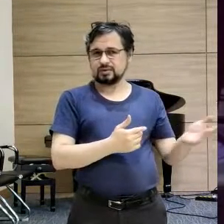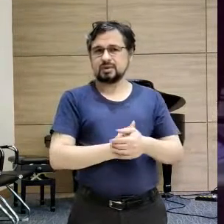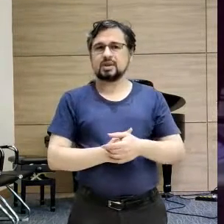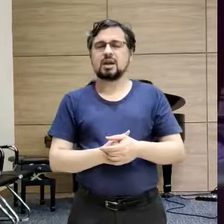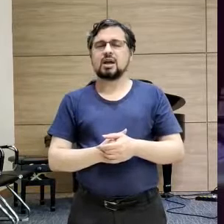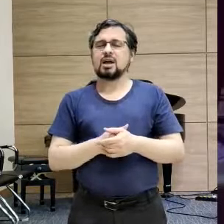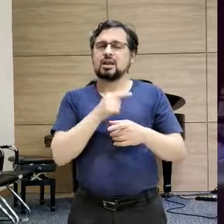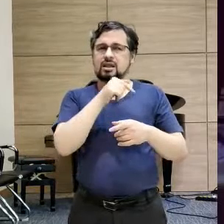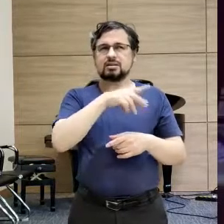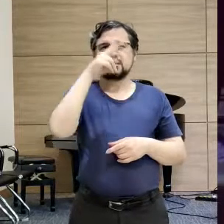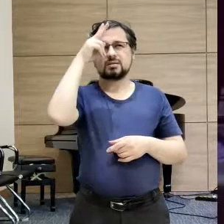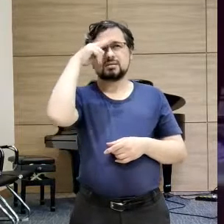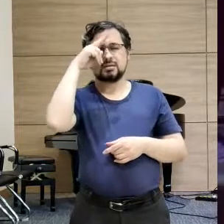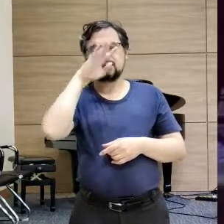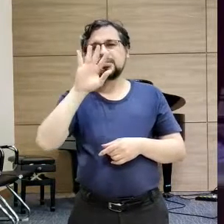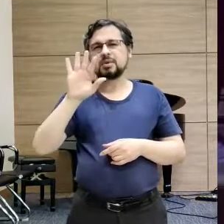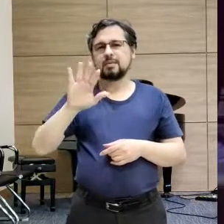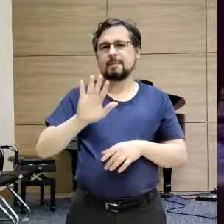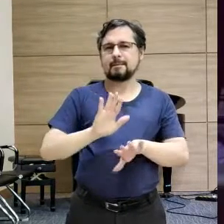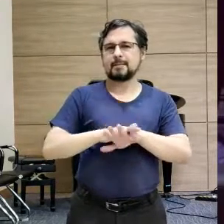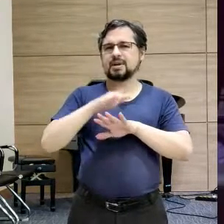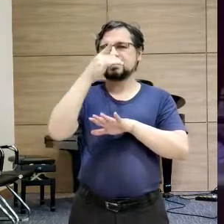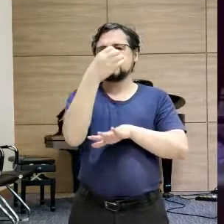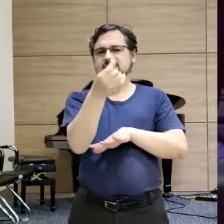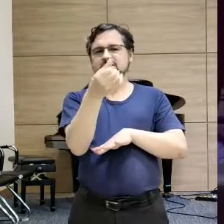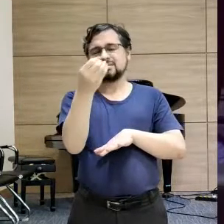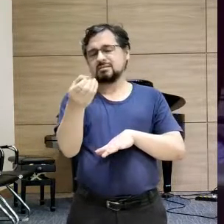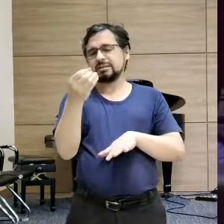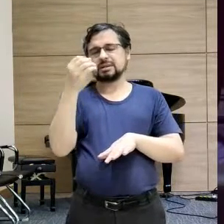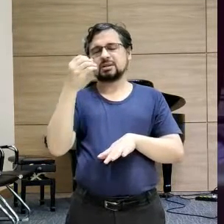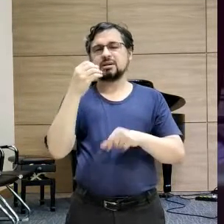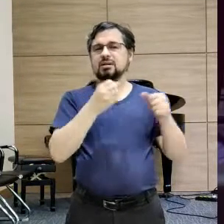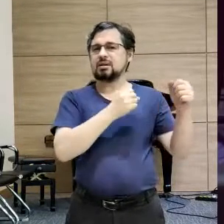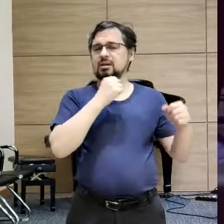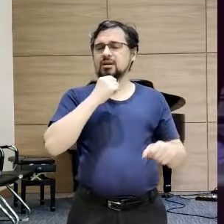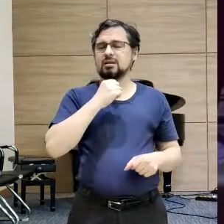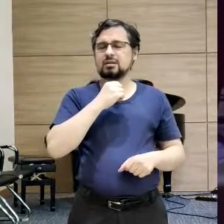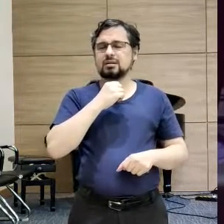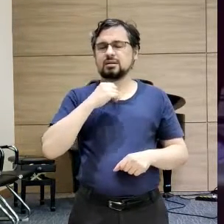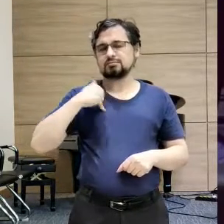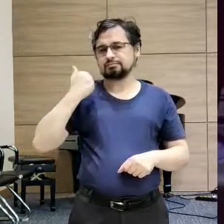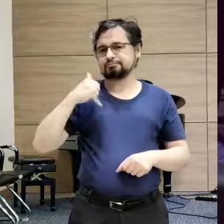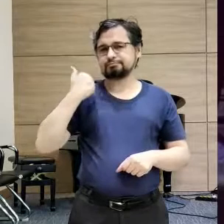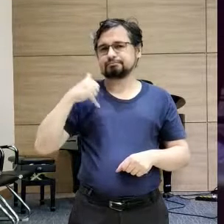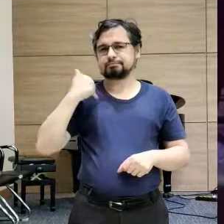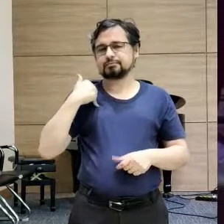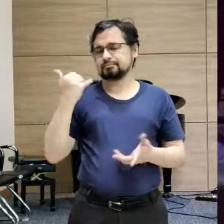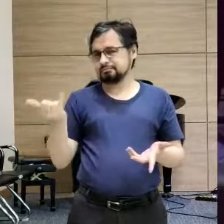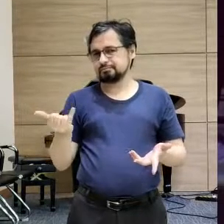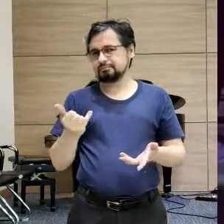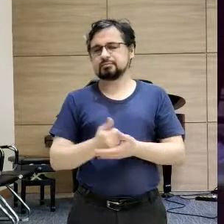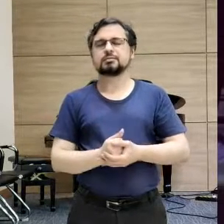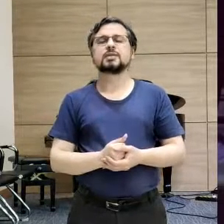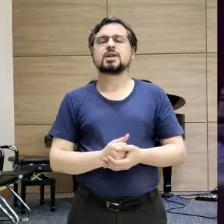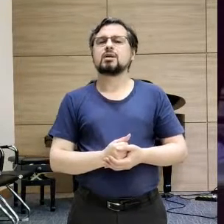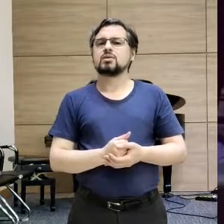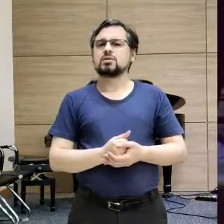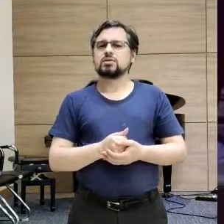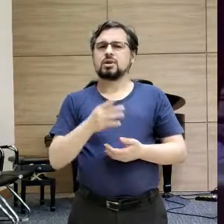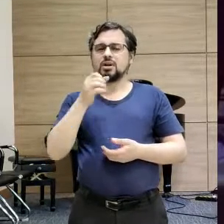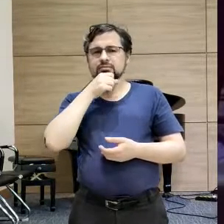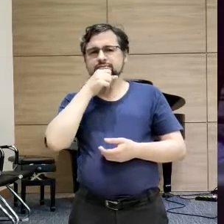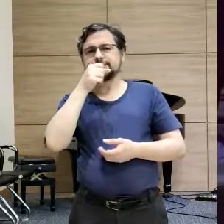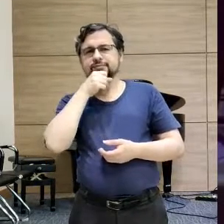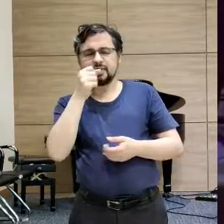tinha mais de 60 anos. Então ele não era mais um jovenzinho. Ele já era quase um ancião para